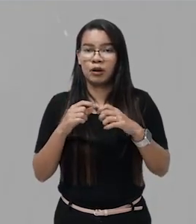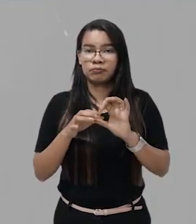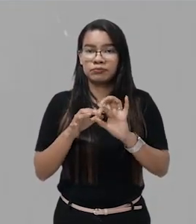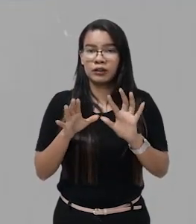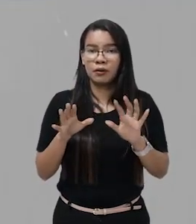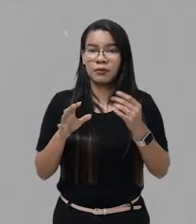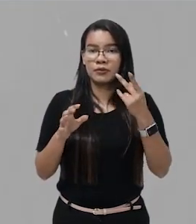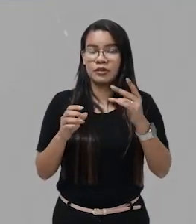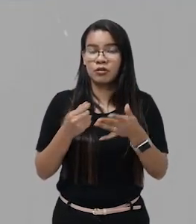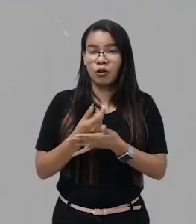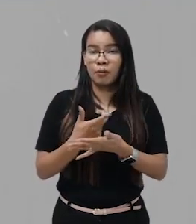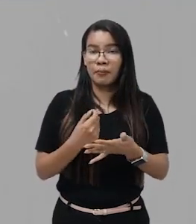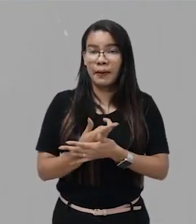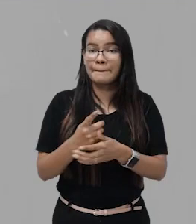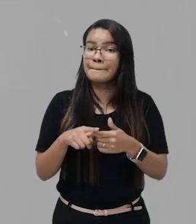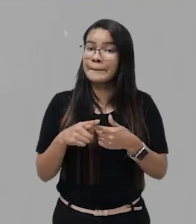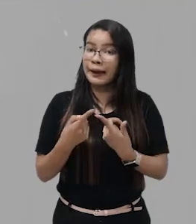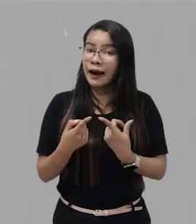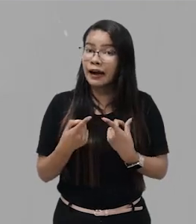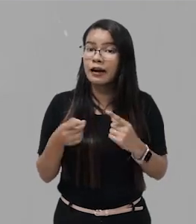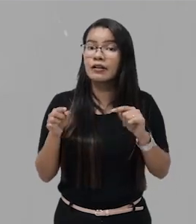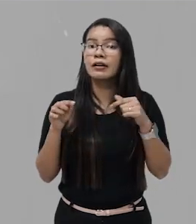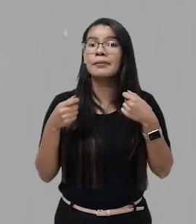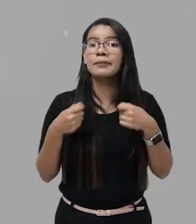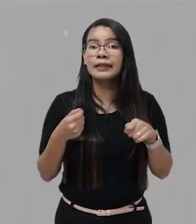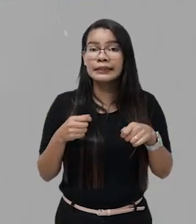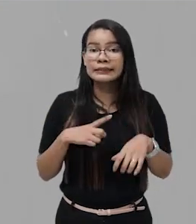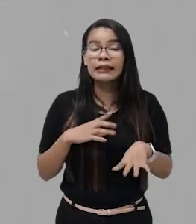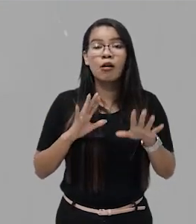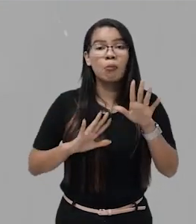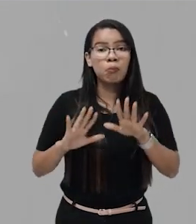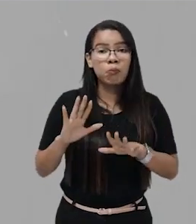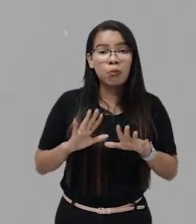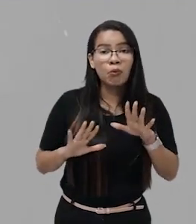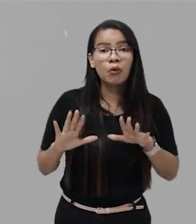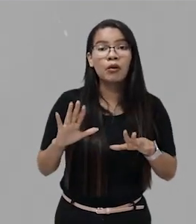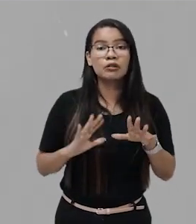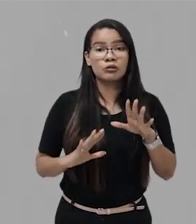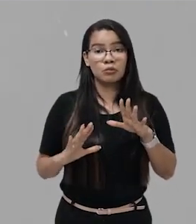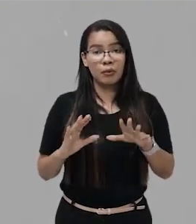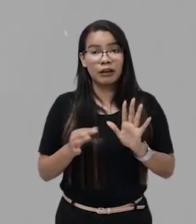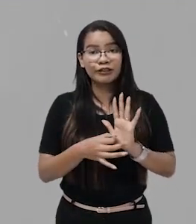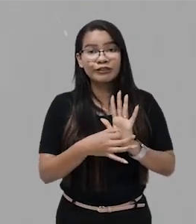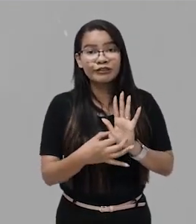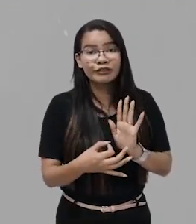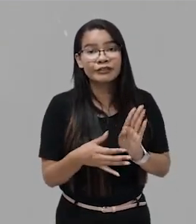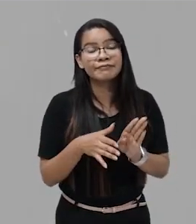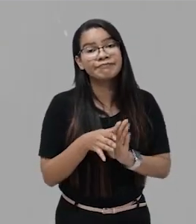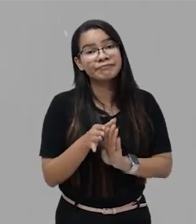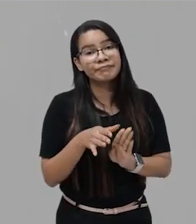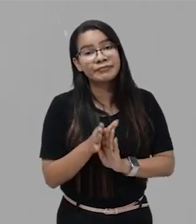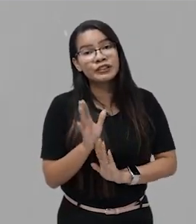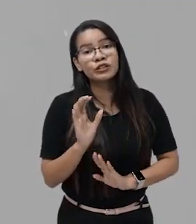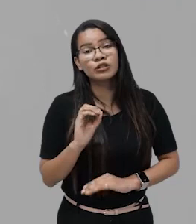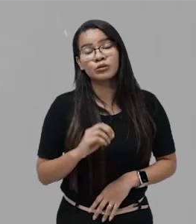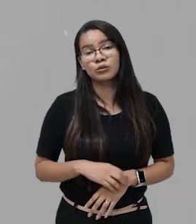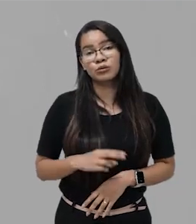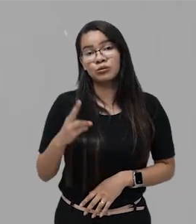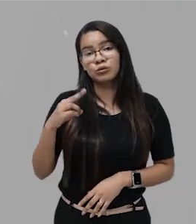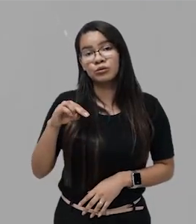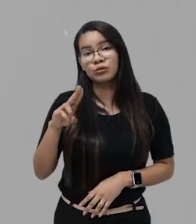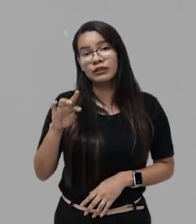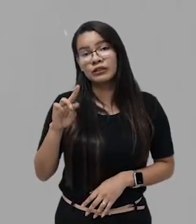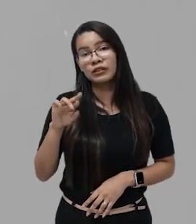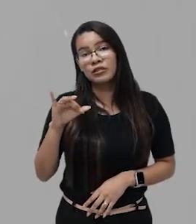questão de acessibilidade, mas você precisa de uma indicação de um nutricionista ou de um nutrólogo, de alguém para te receitar